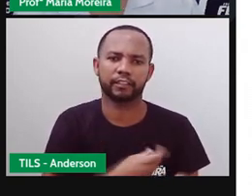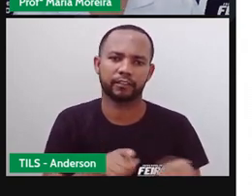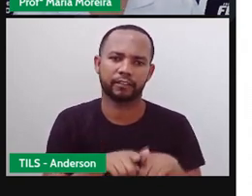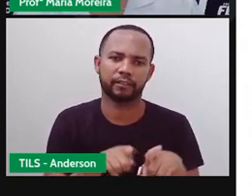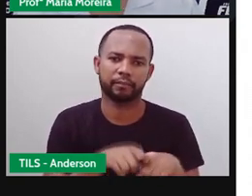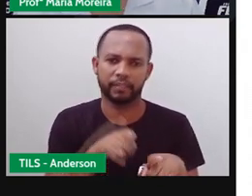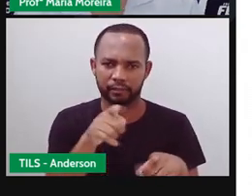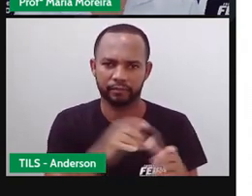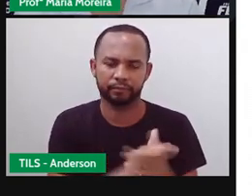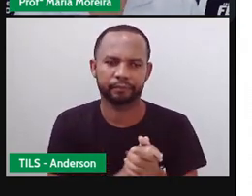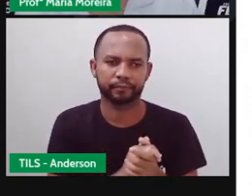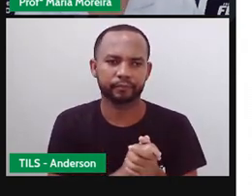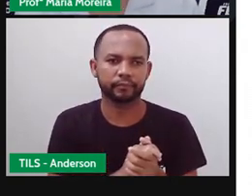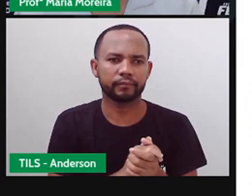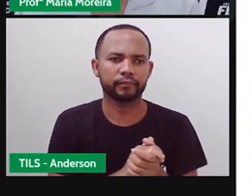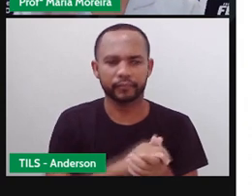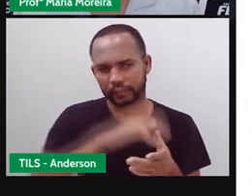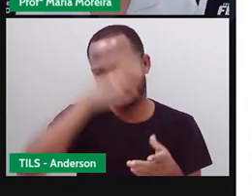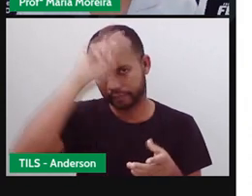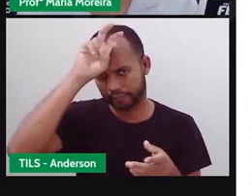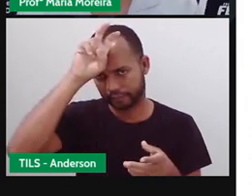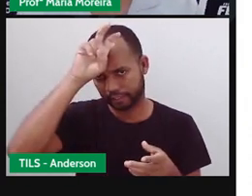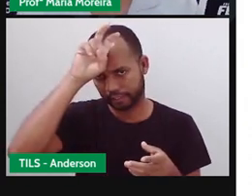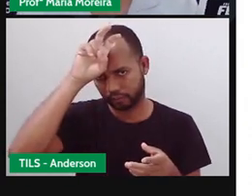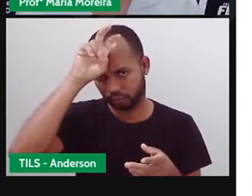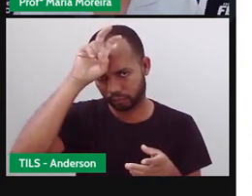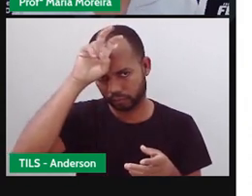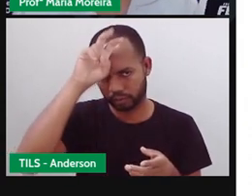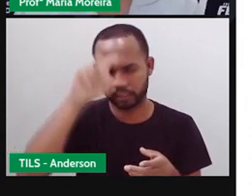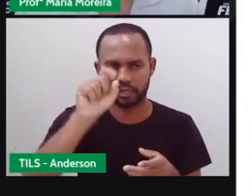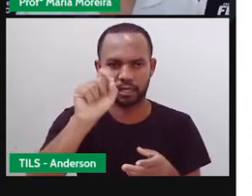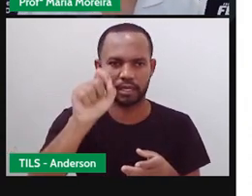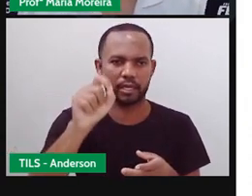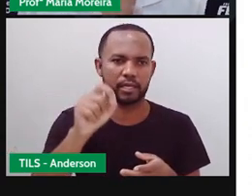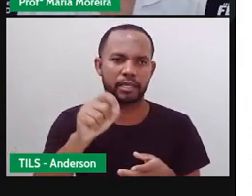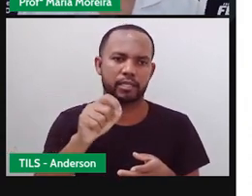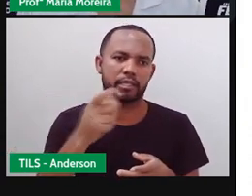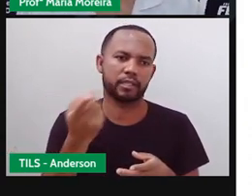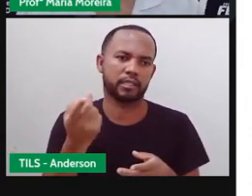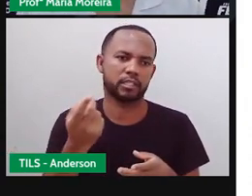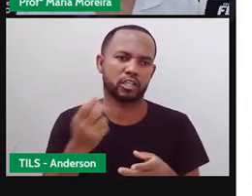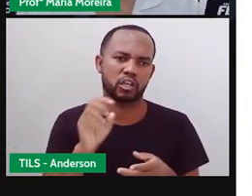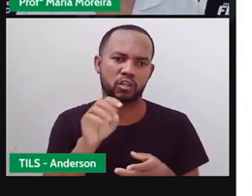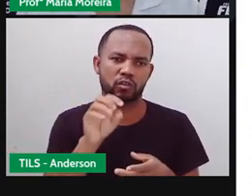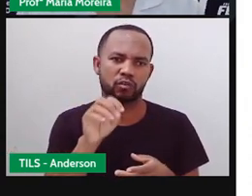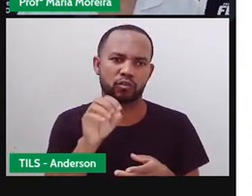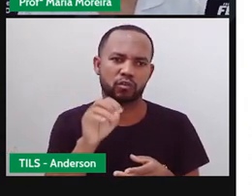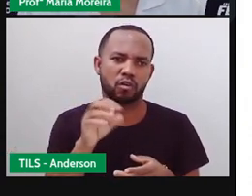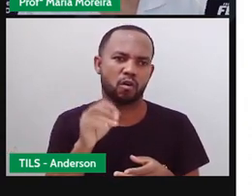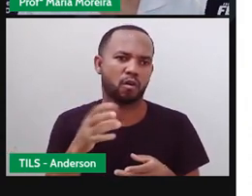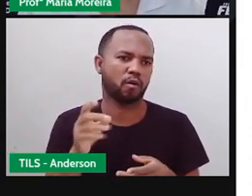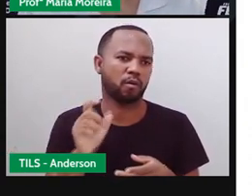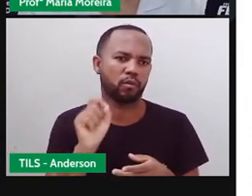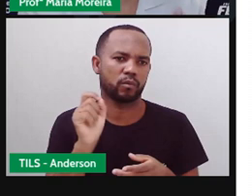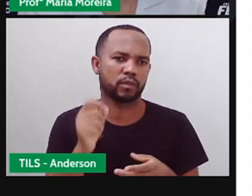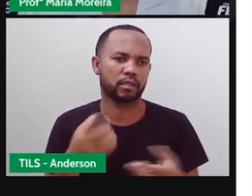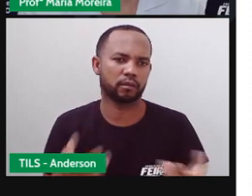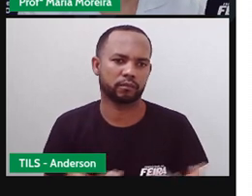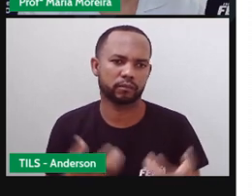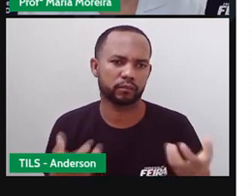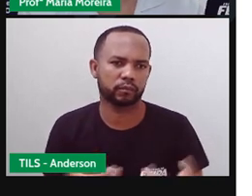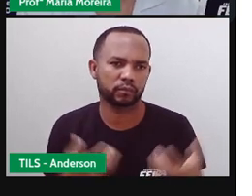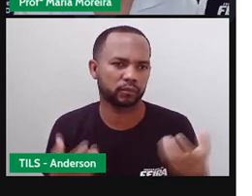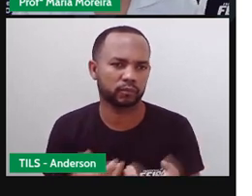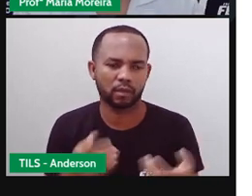se alimentam desses insetos Então os insetos né os animais a invertebrados Eles não tão só atreladas agricultura com relação à